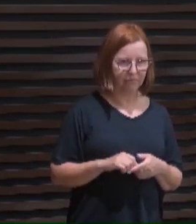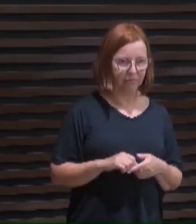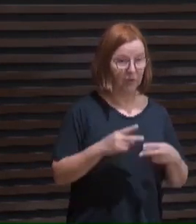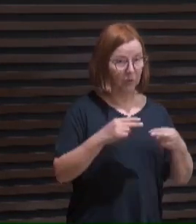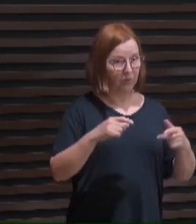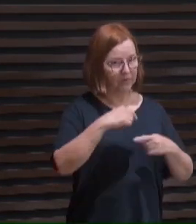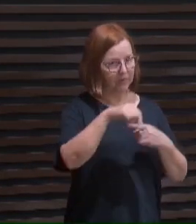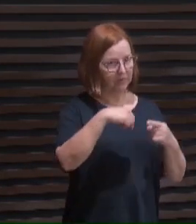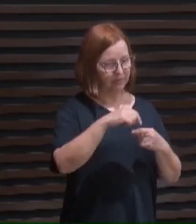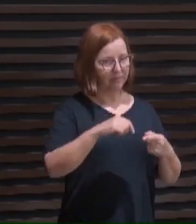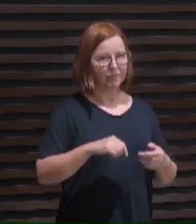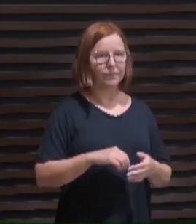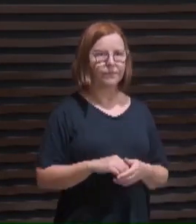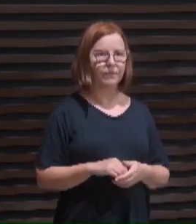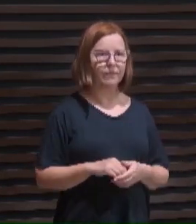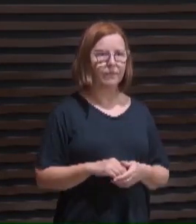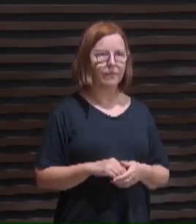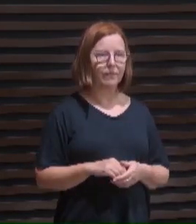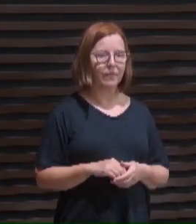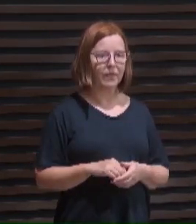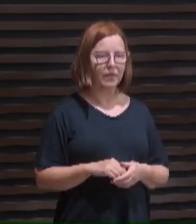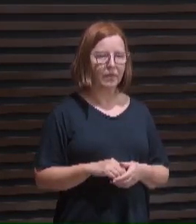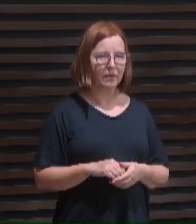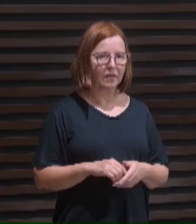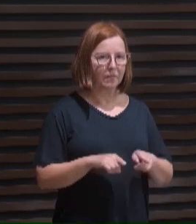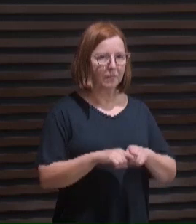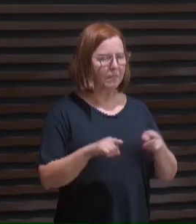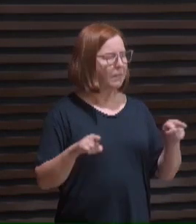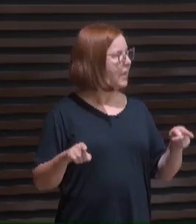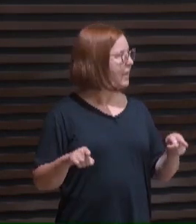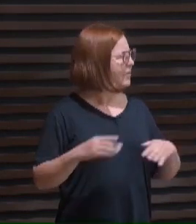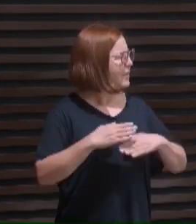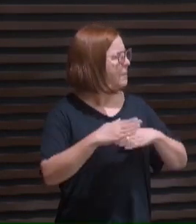posso fazer isso. Mas o que mais me